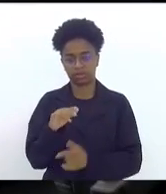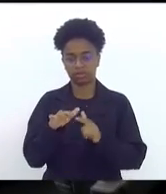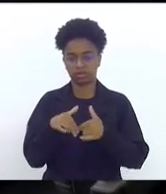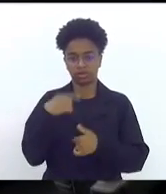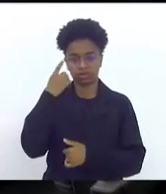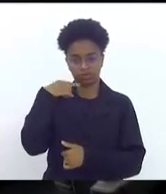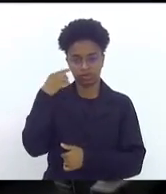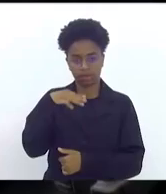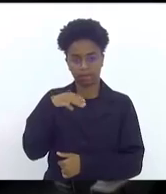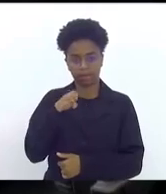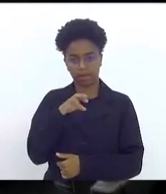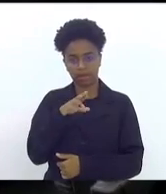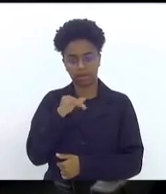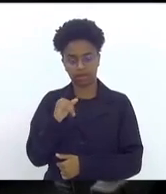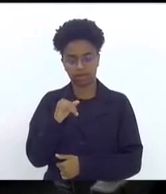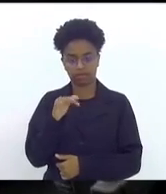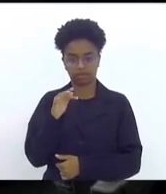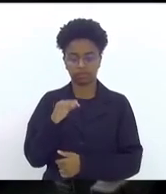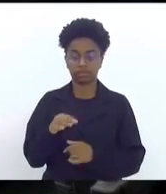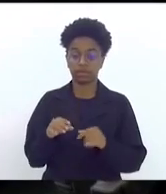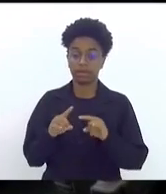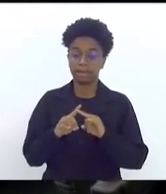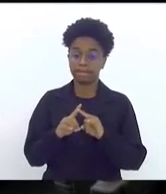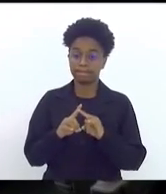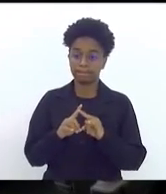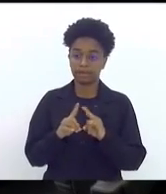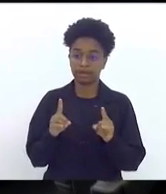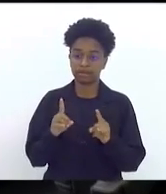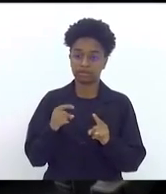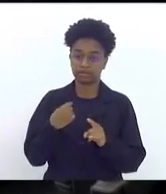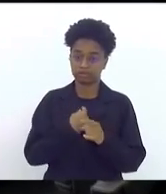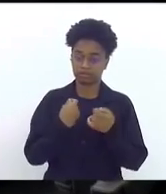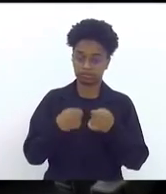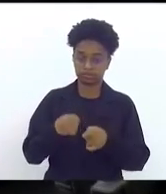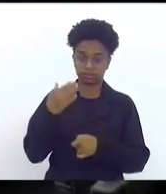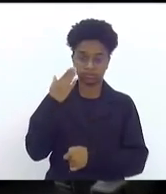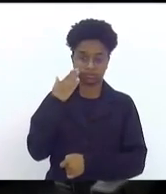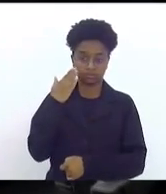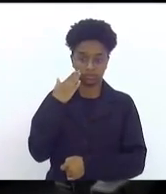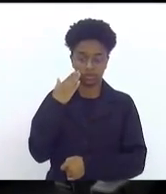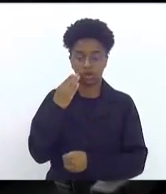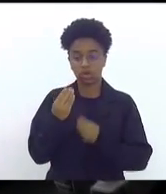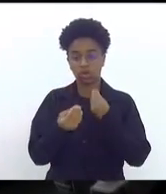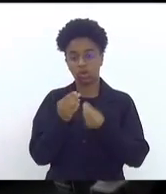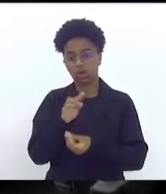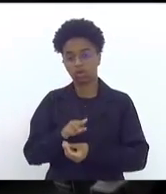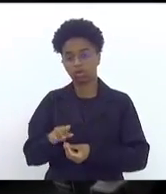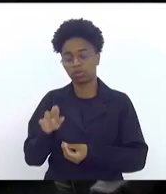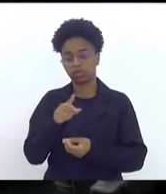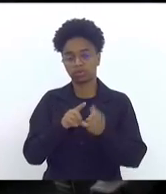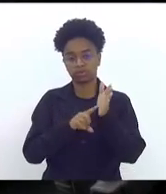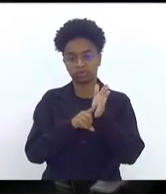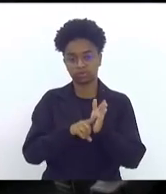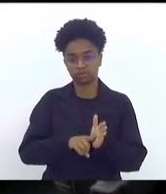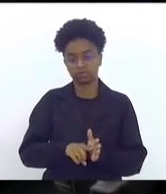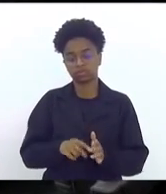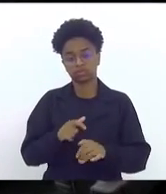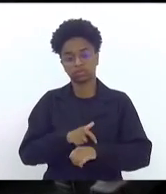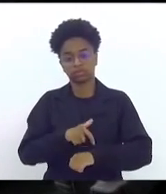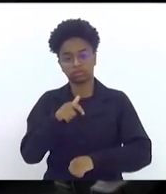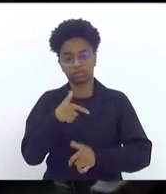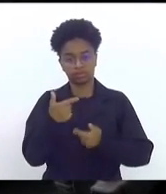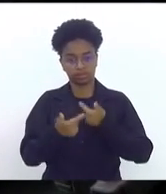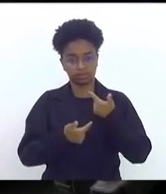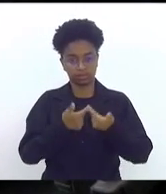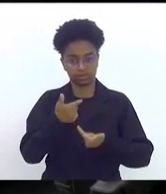Maíra Fernandes. Na ocasião, para a gente ter uma ideia do quão comum é o seu uso nas investigações, na ocasião, o grupo de trabalho do